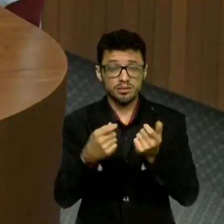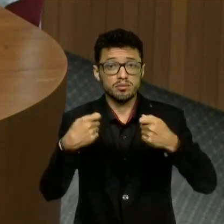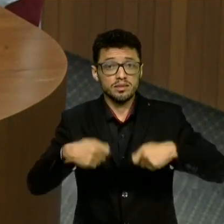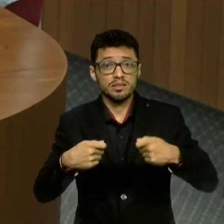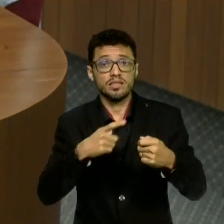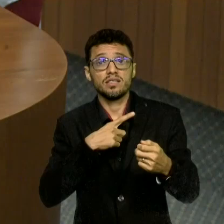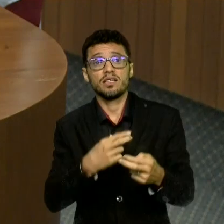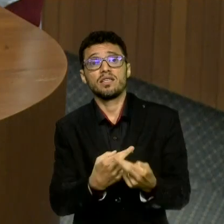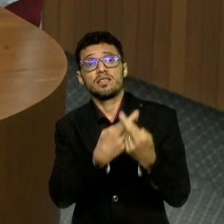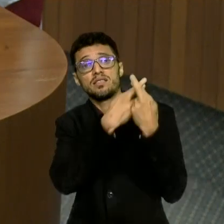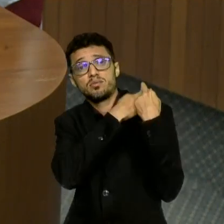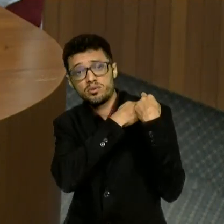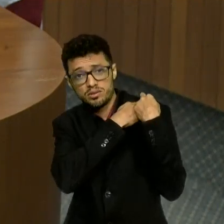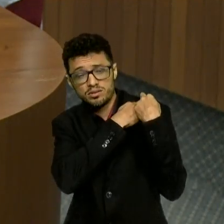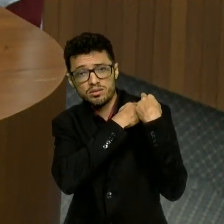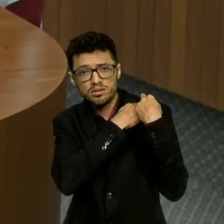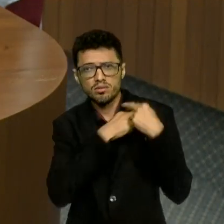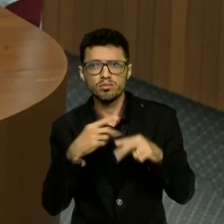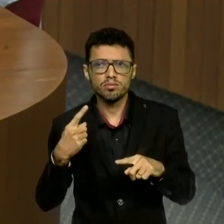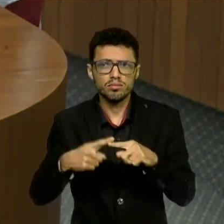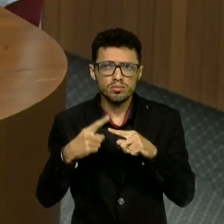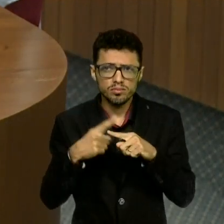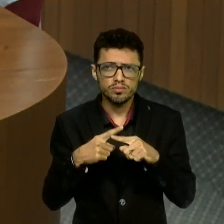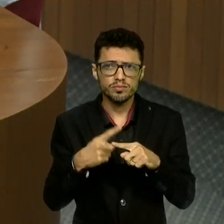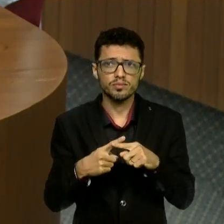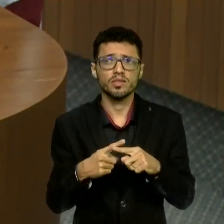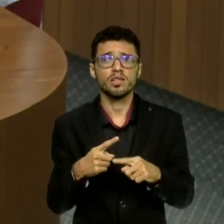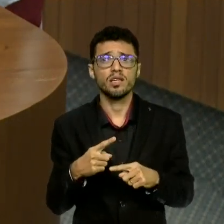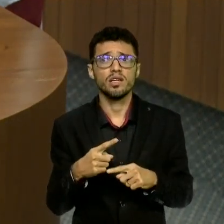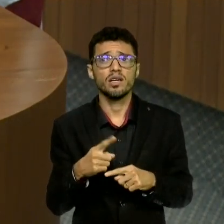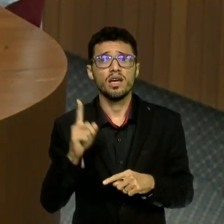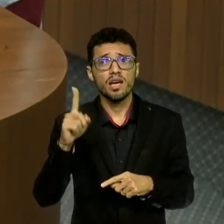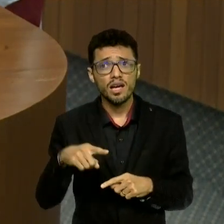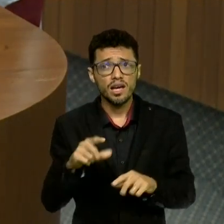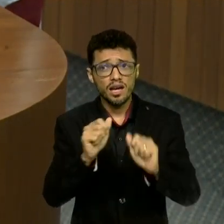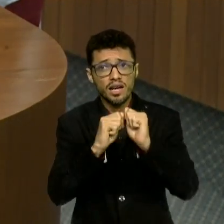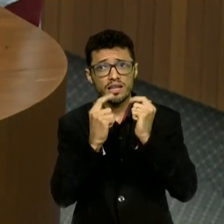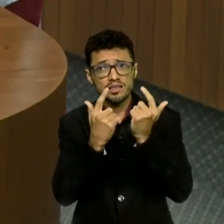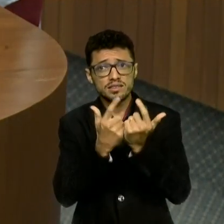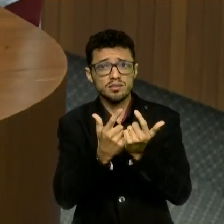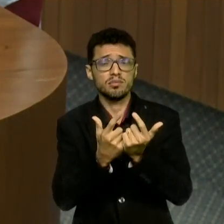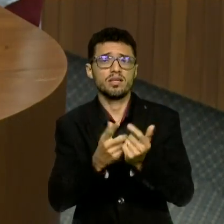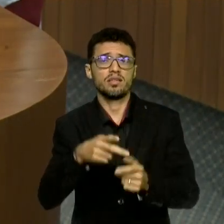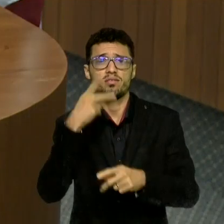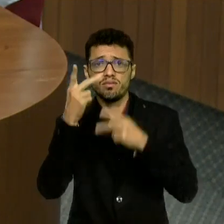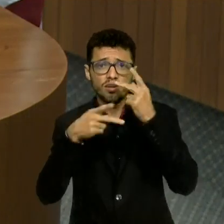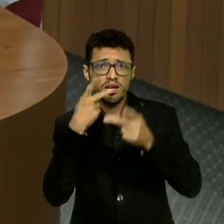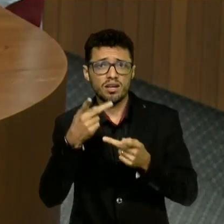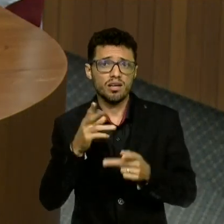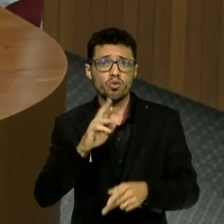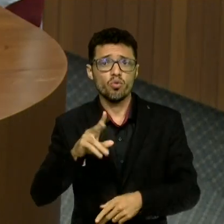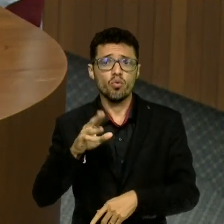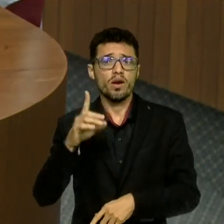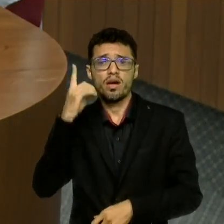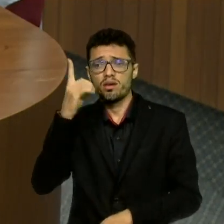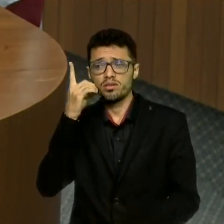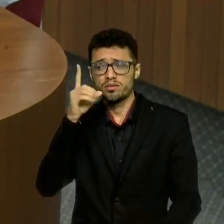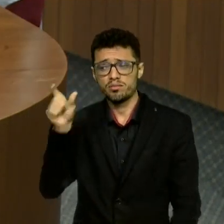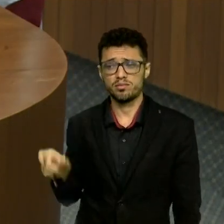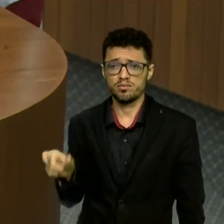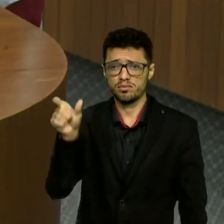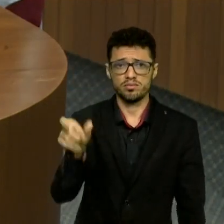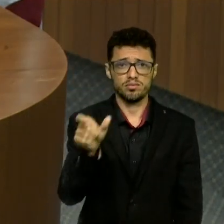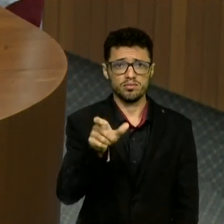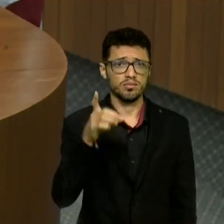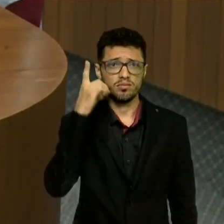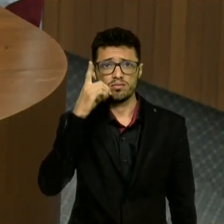responsabilidade. Porque é a instituição que fala, não é o deputado que fala. Não é o deputado Ricardo, não é o Carlos Lula, não é o deputado Soldado Leite, não é o deputado